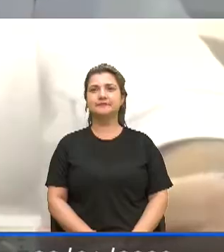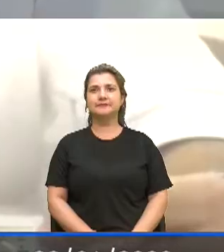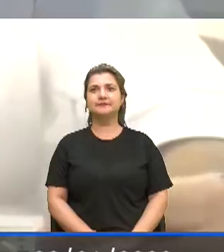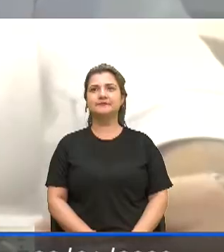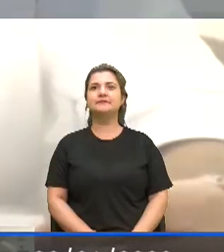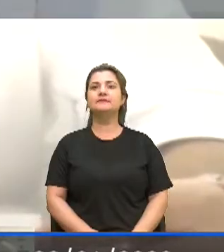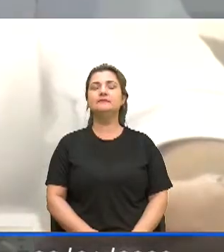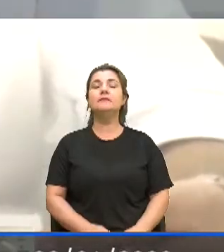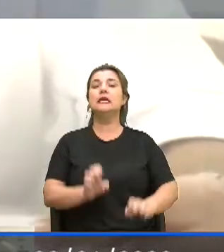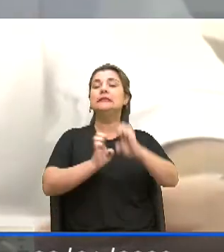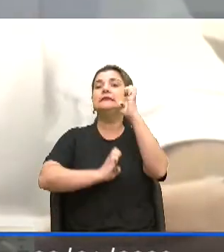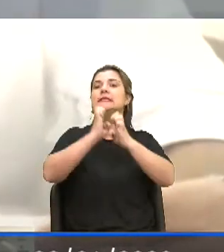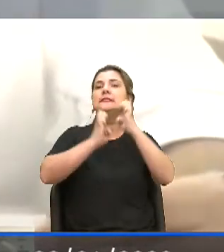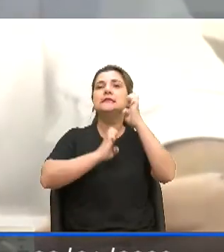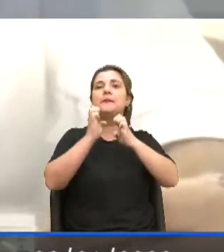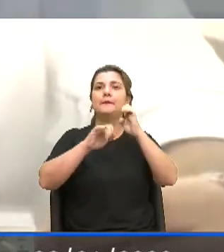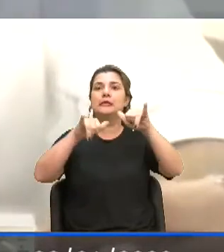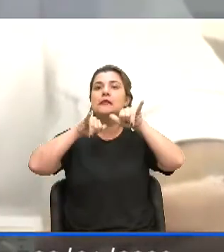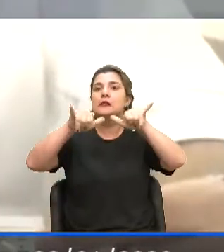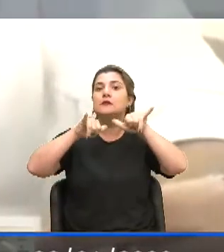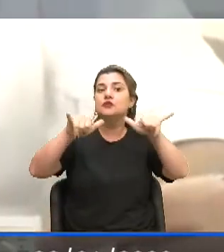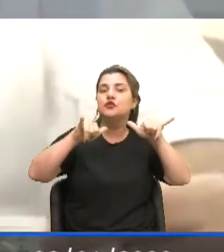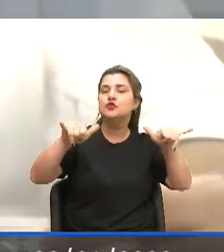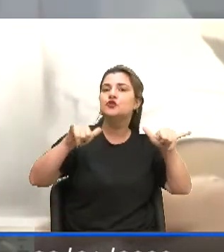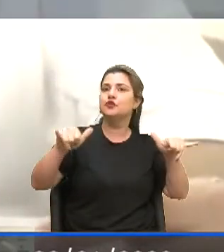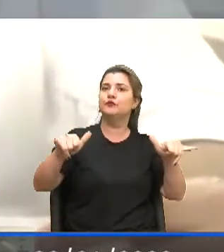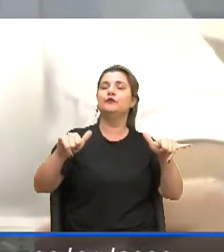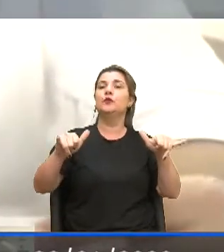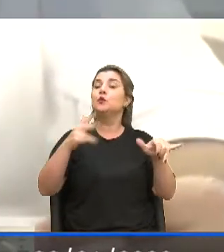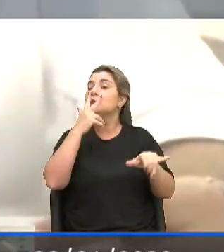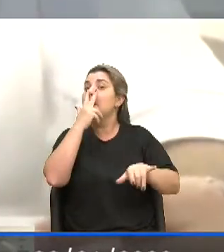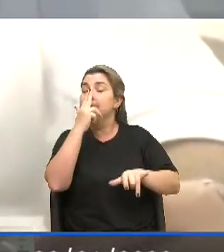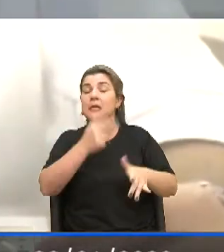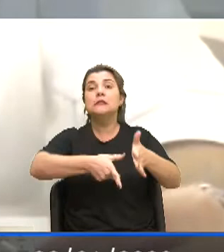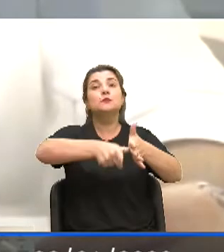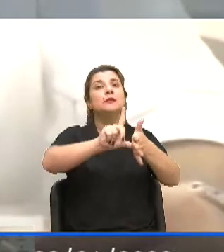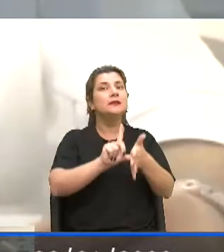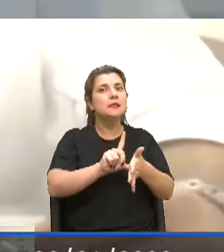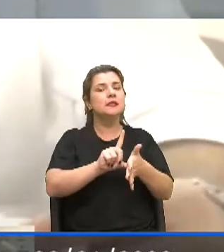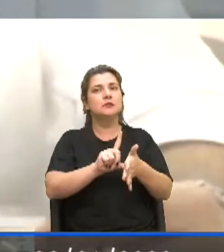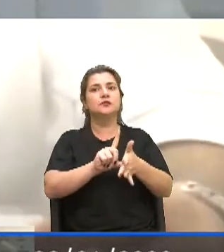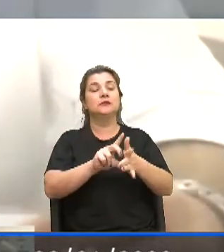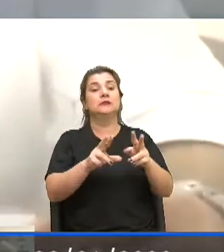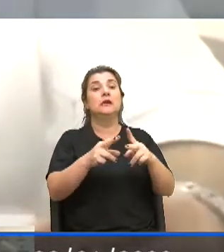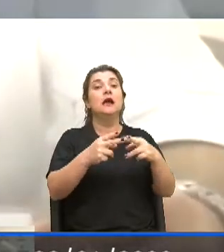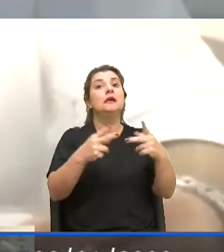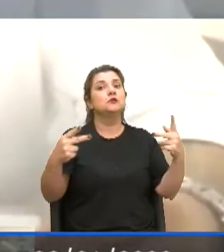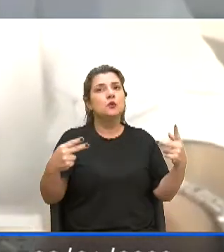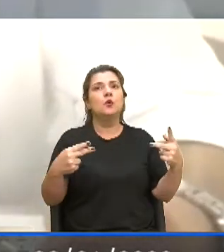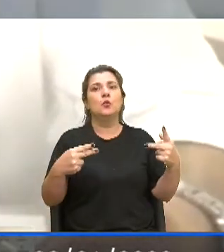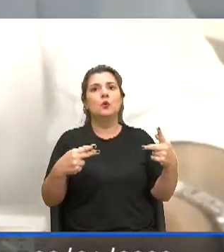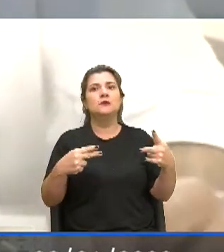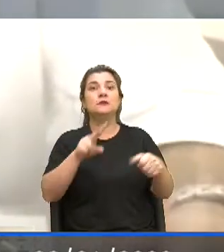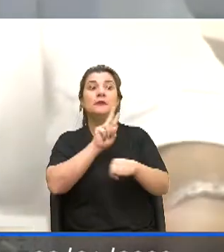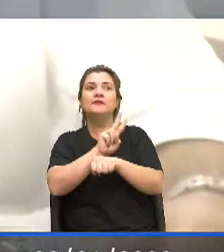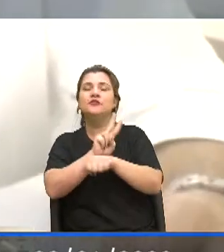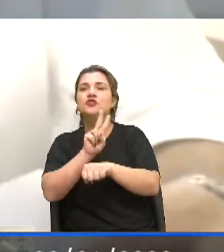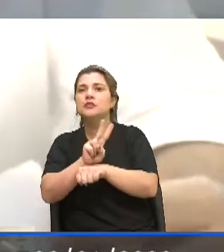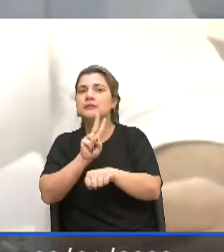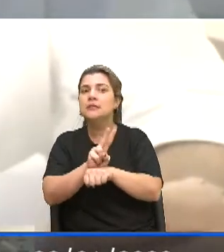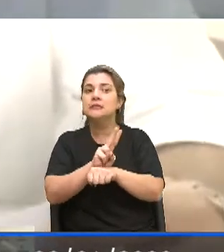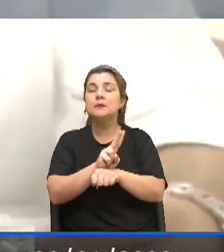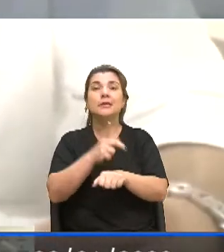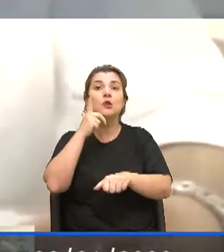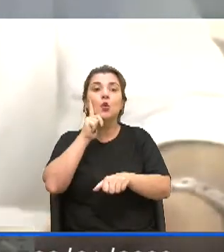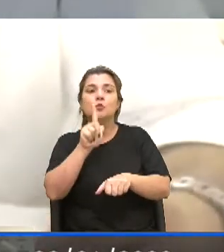empresas notifiquem, mesmo precocemente, os casos para as vigilâncias, para que elas possam fazer esse rastreamento e